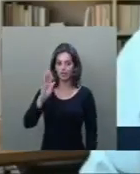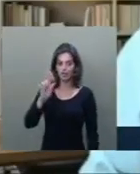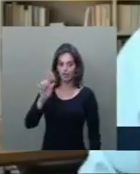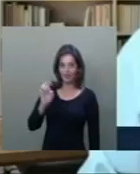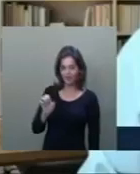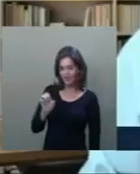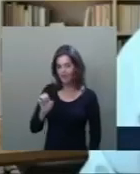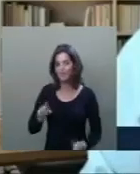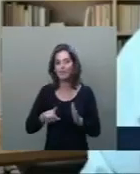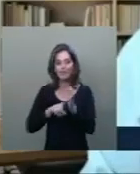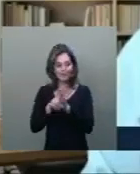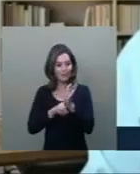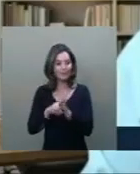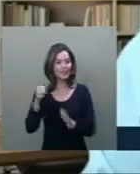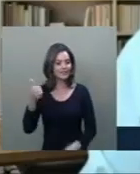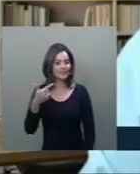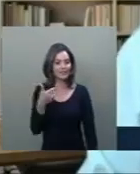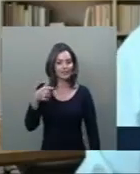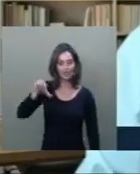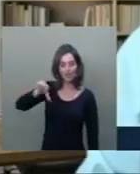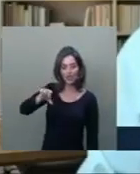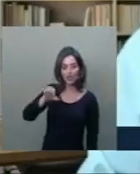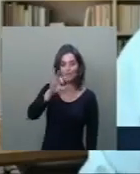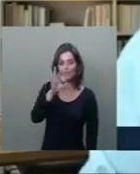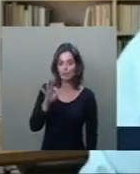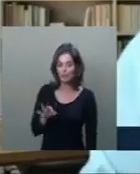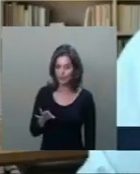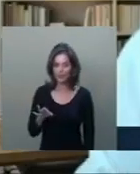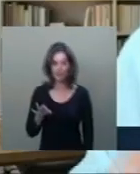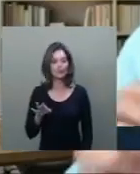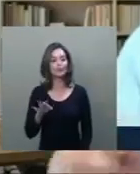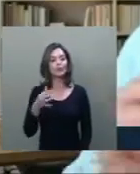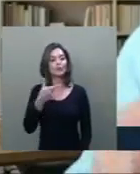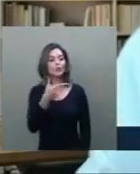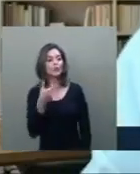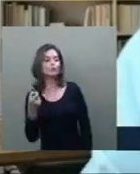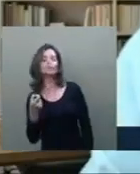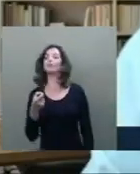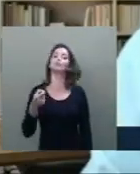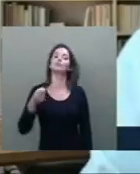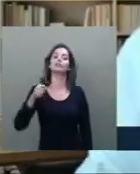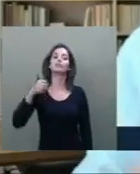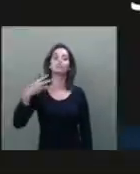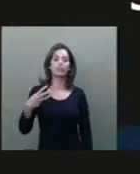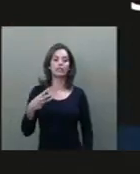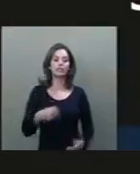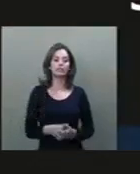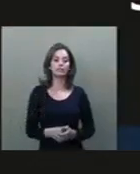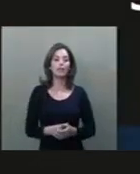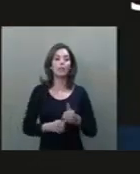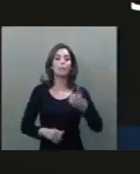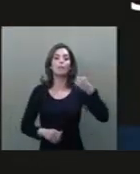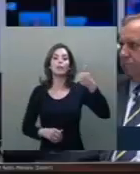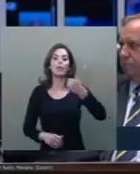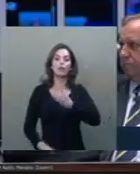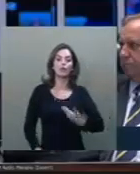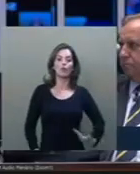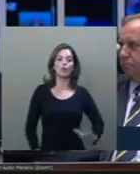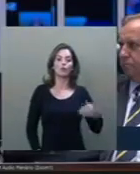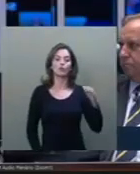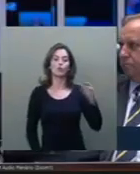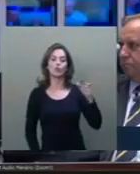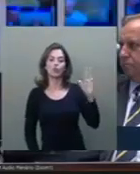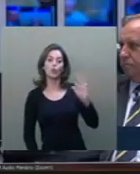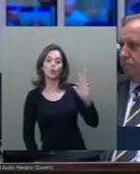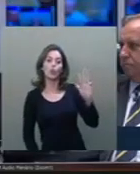subiram 129%. De 2003, primeiro ano do governo Lula, havia cerca de 26 milhões de evangélicos